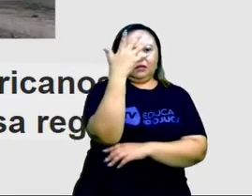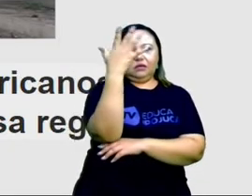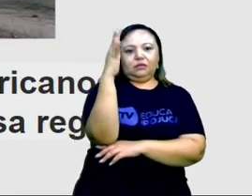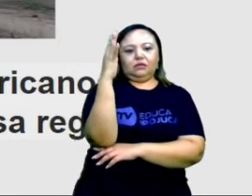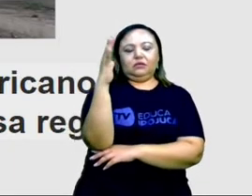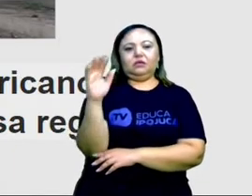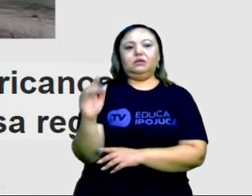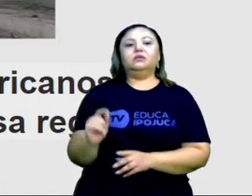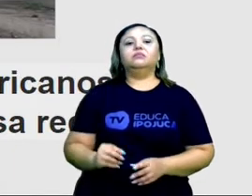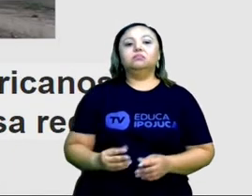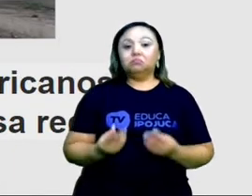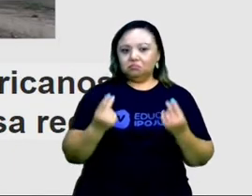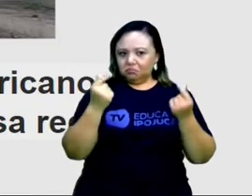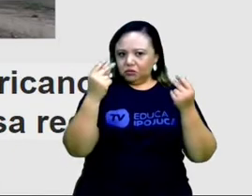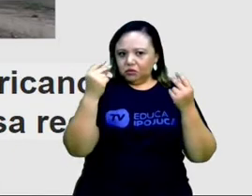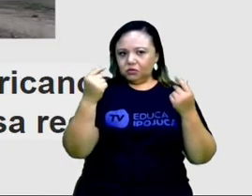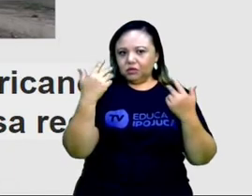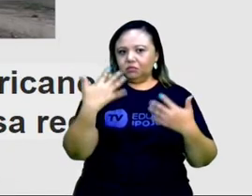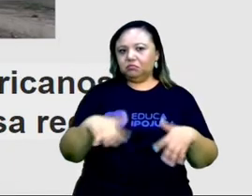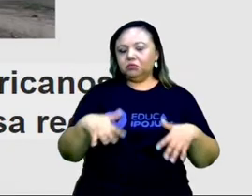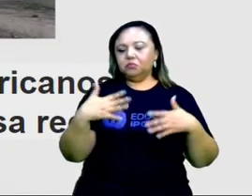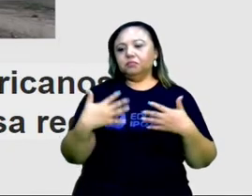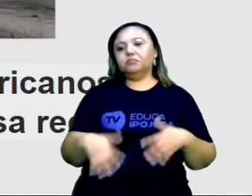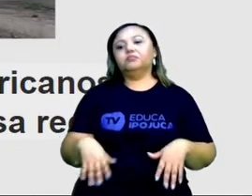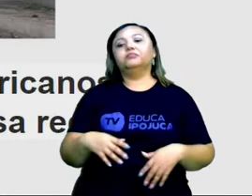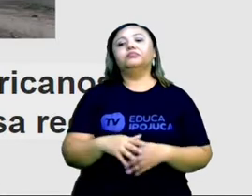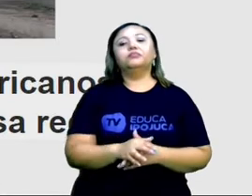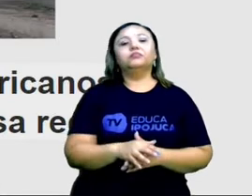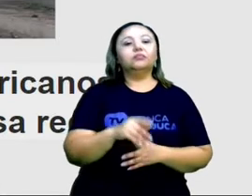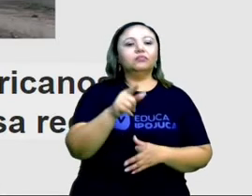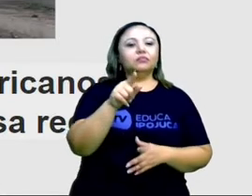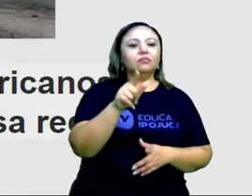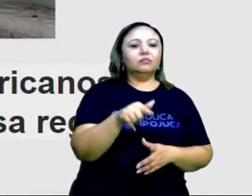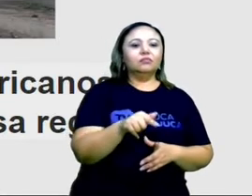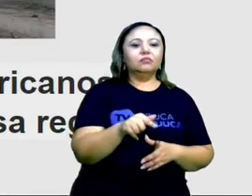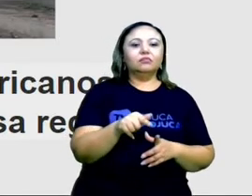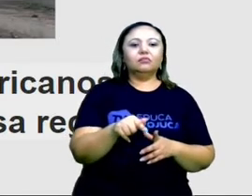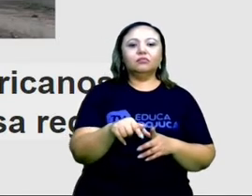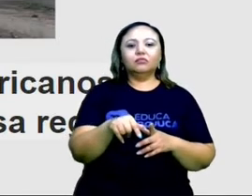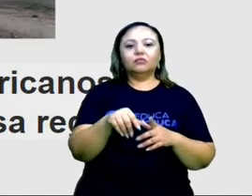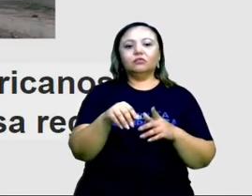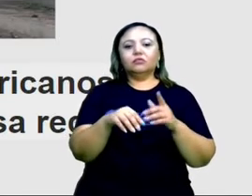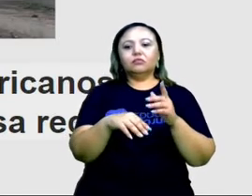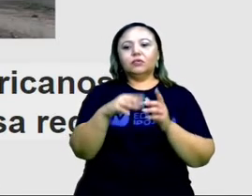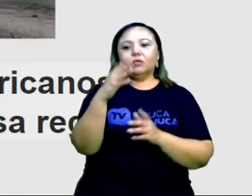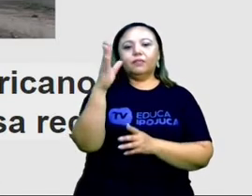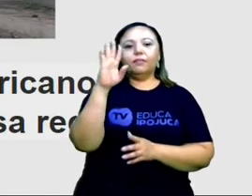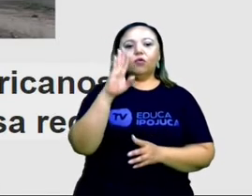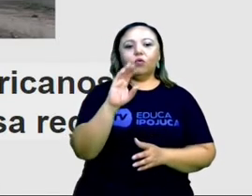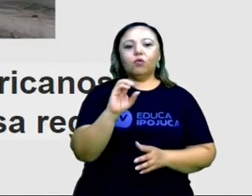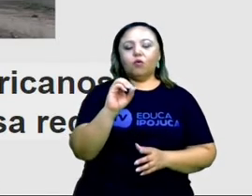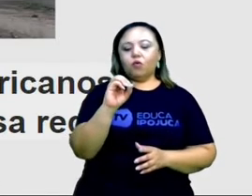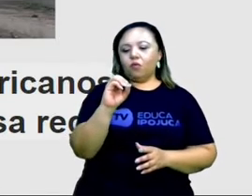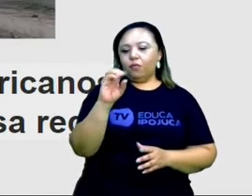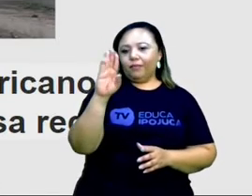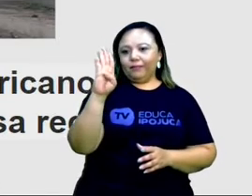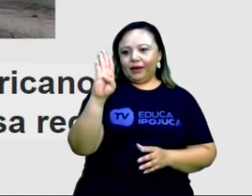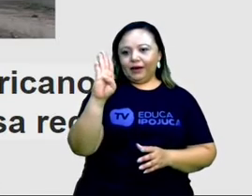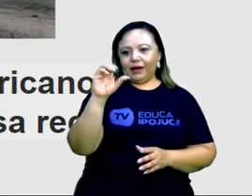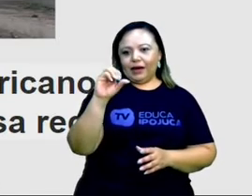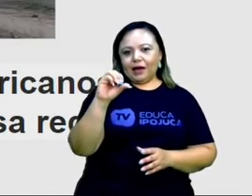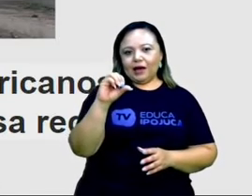baobás. É um símbolo também ipojucano. Então, o baobá, ela foi trazida